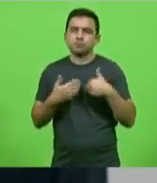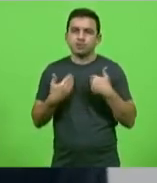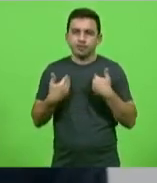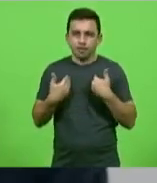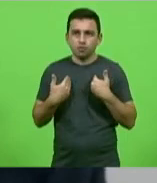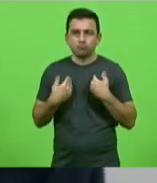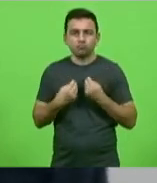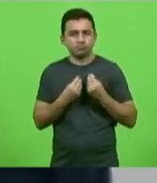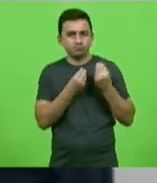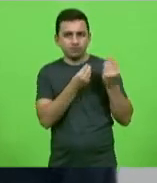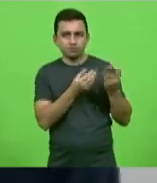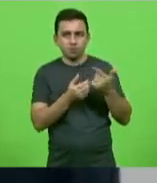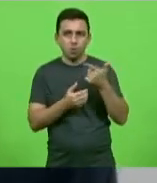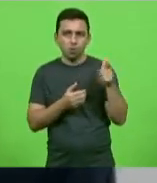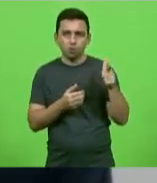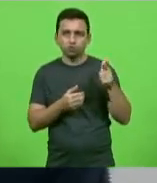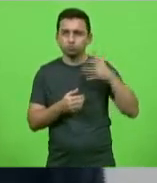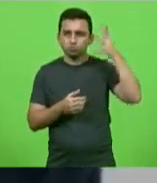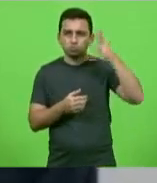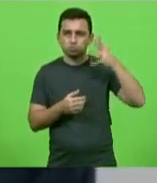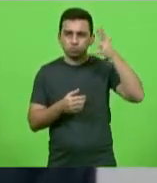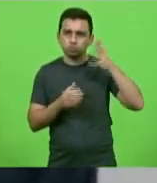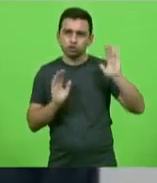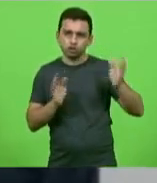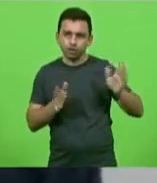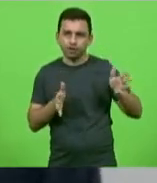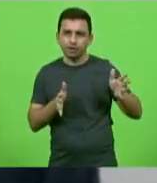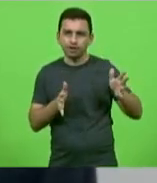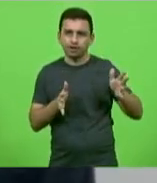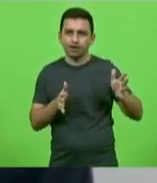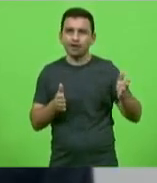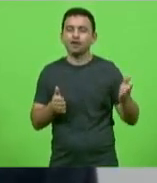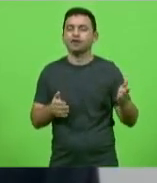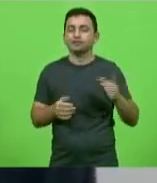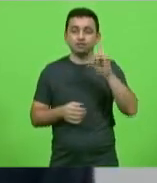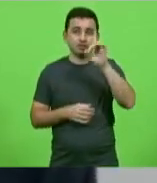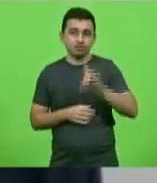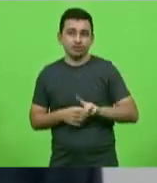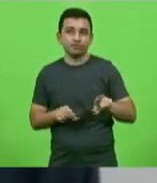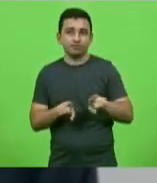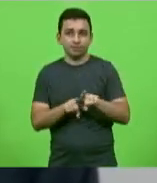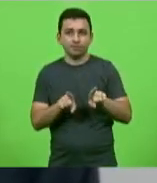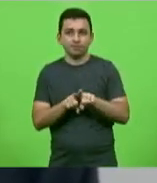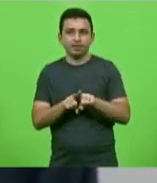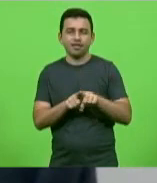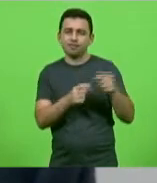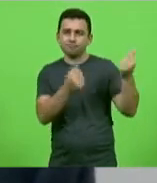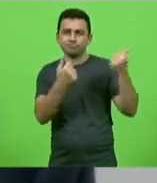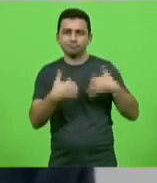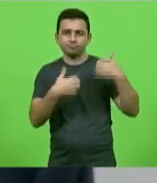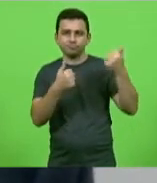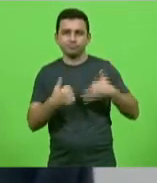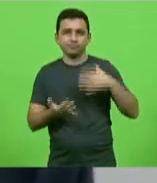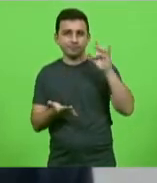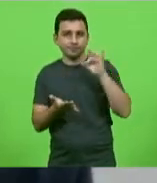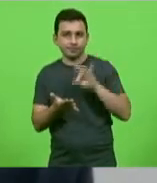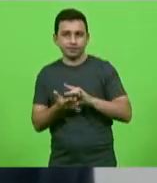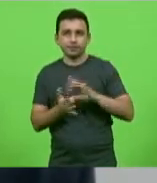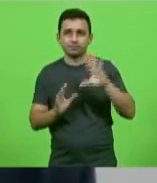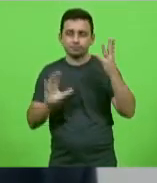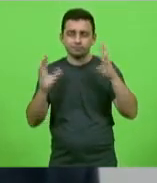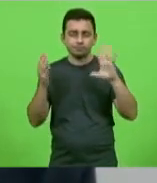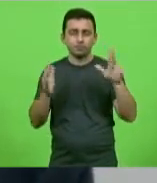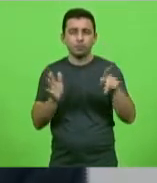que me antecederam, porque, de forma lúcida e consentânea ao direito, bem expuseram a realidade dos fatos e a